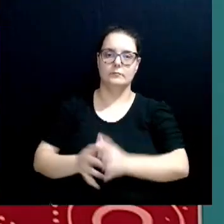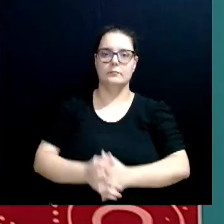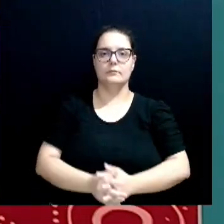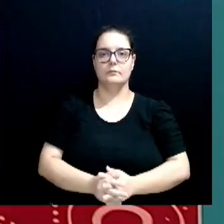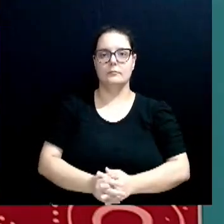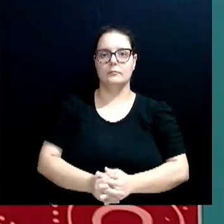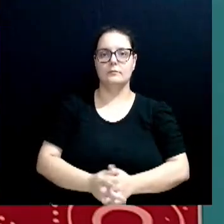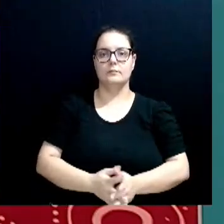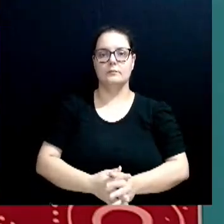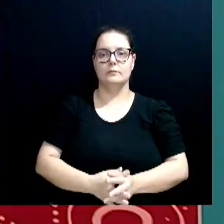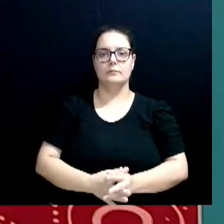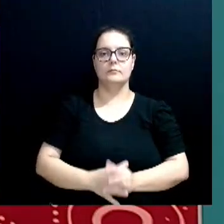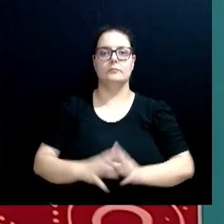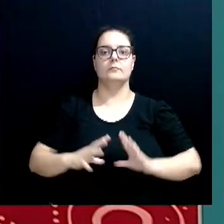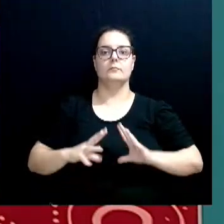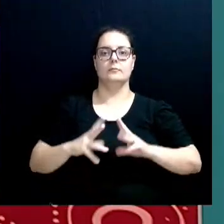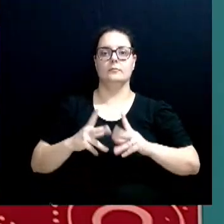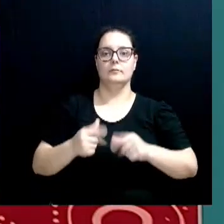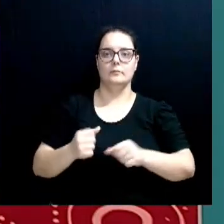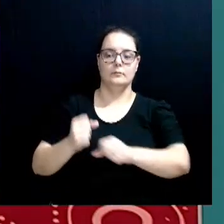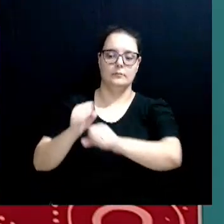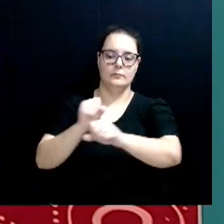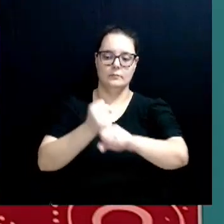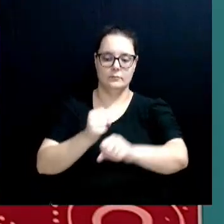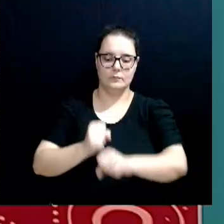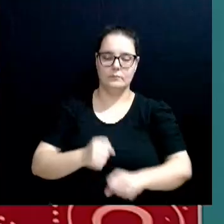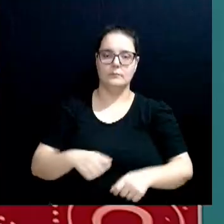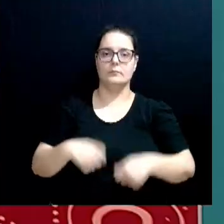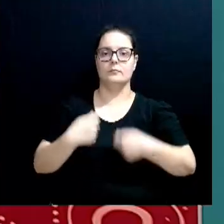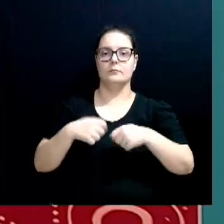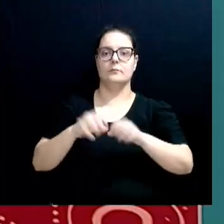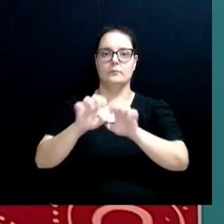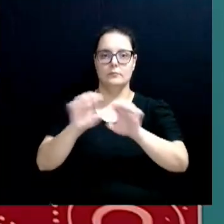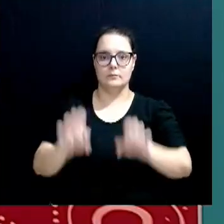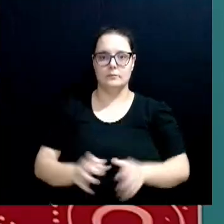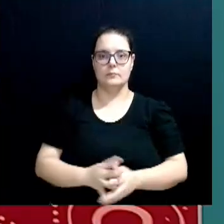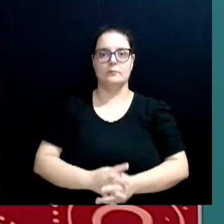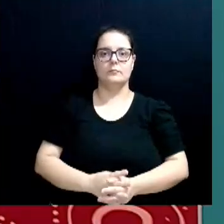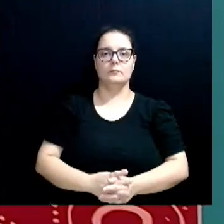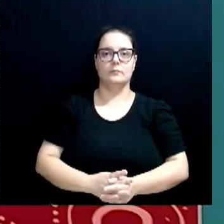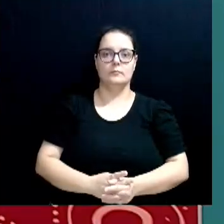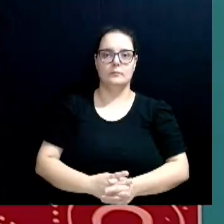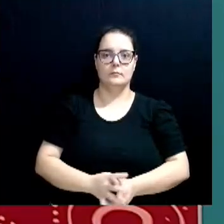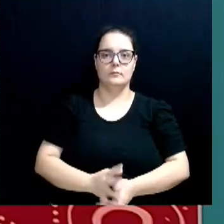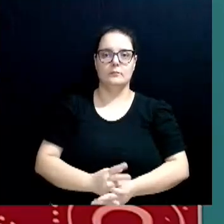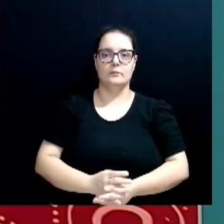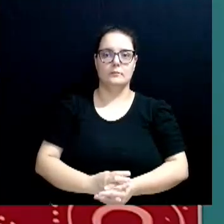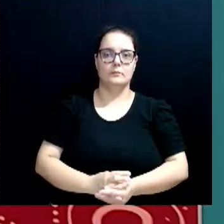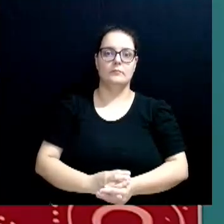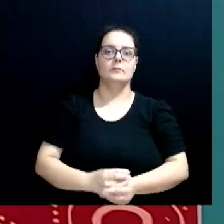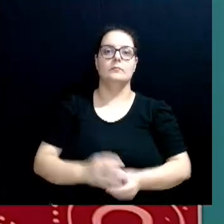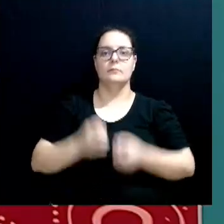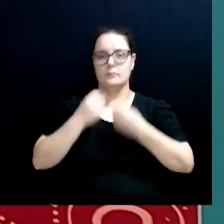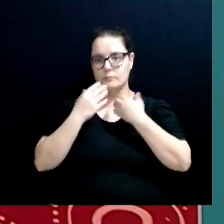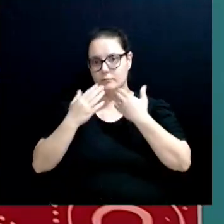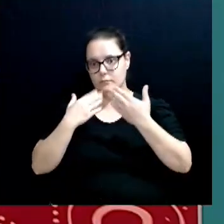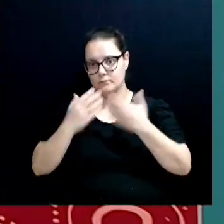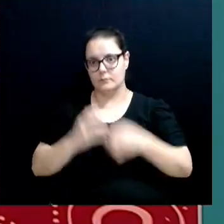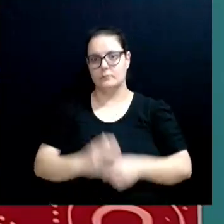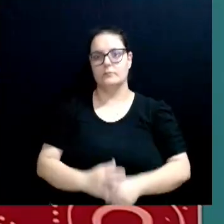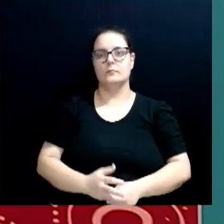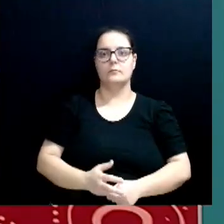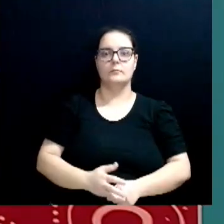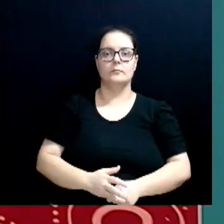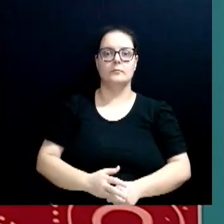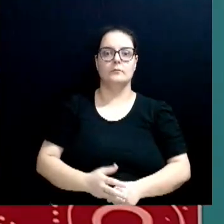tudo que a lavagem necessita de estrutura e o bom diálogo, né, com todos, convidando, chamando